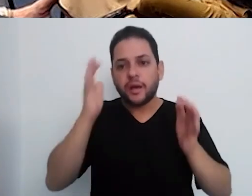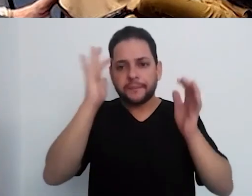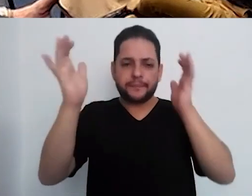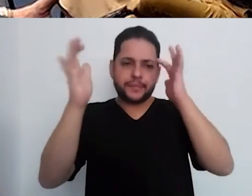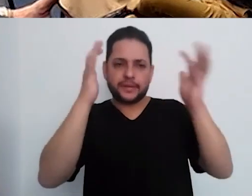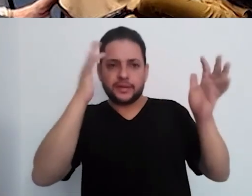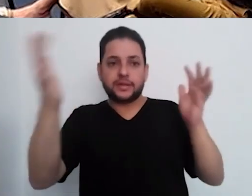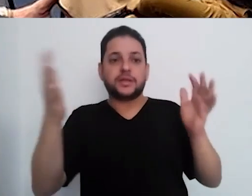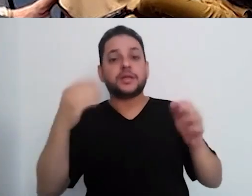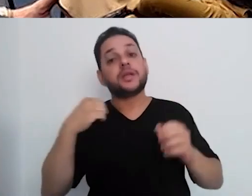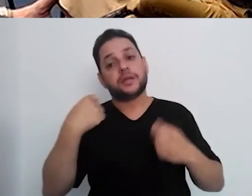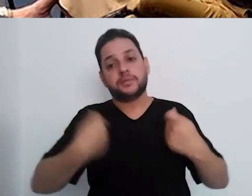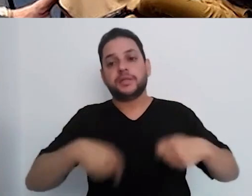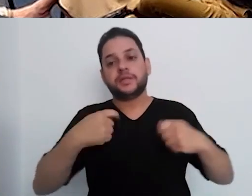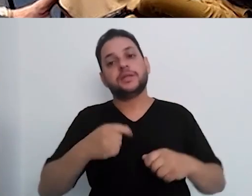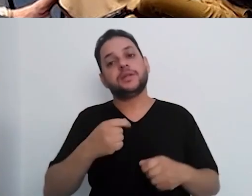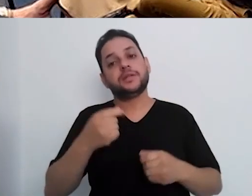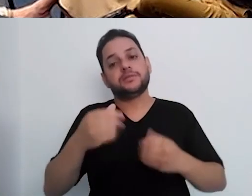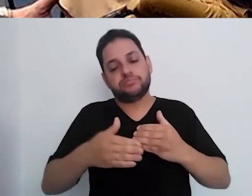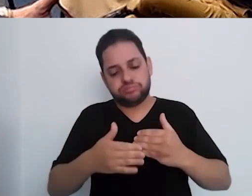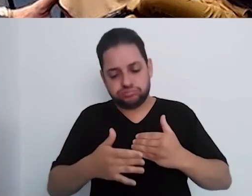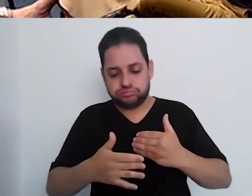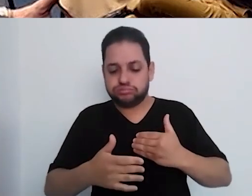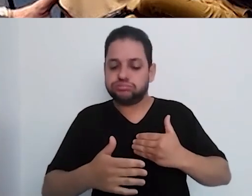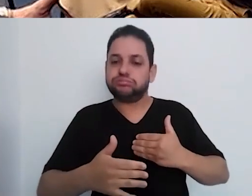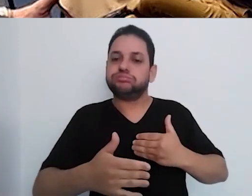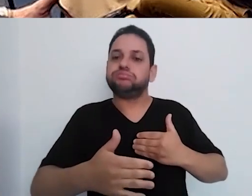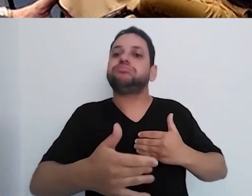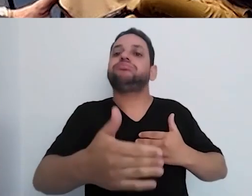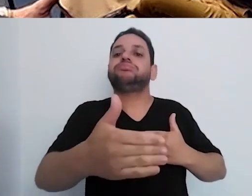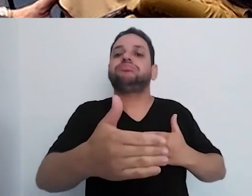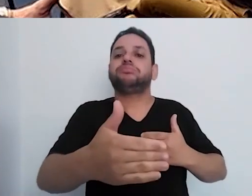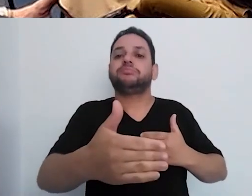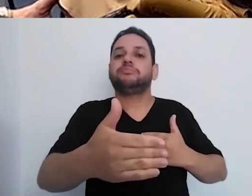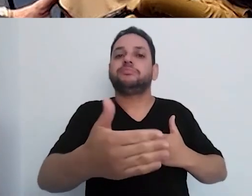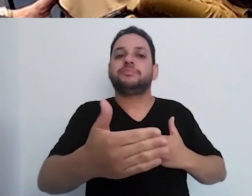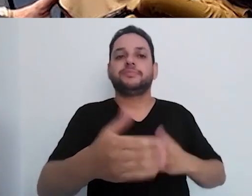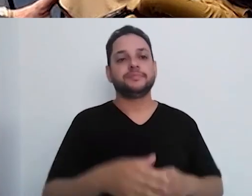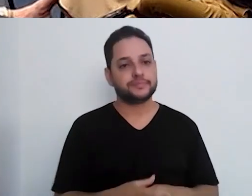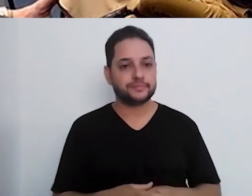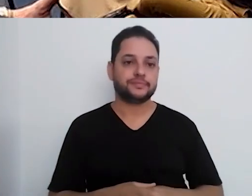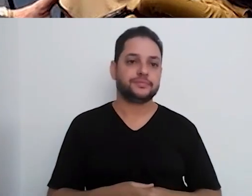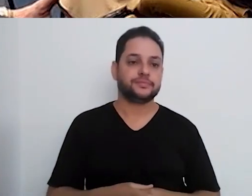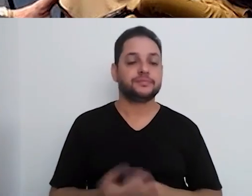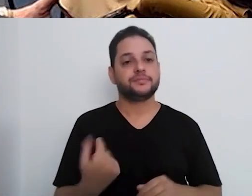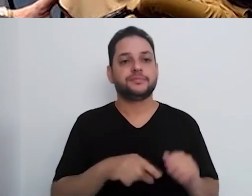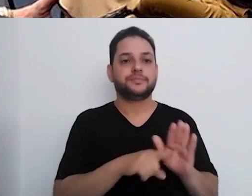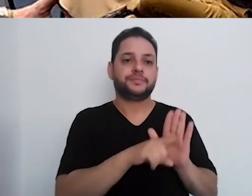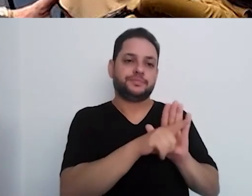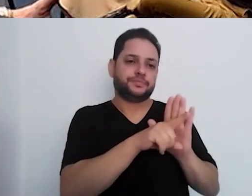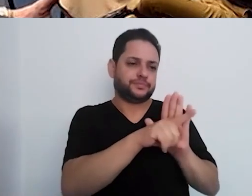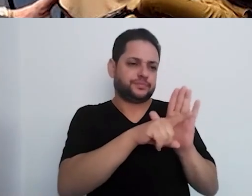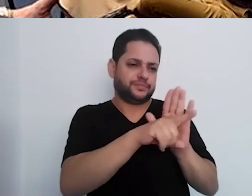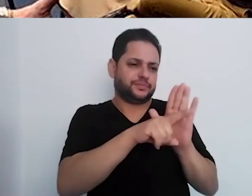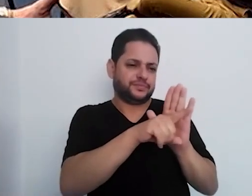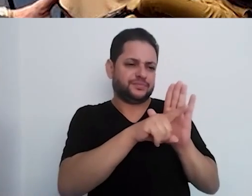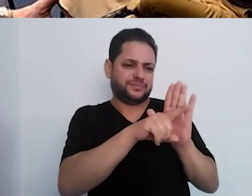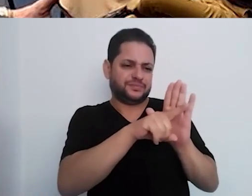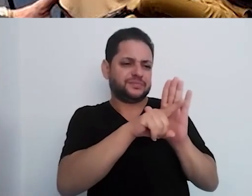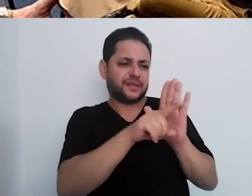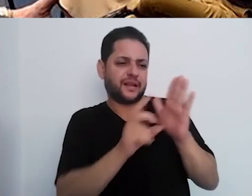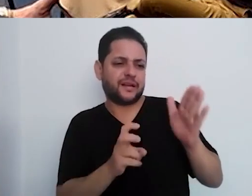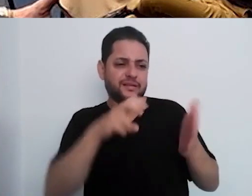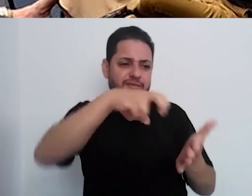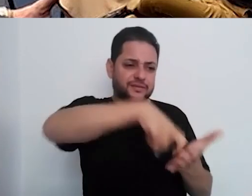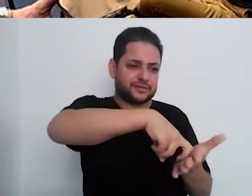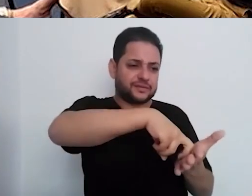passado um certo tempo. Em questão de pesquisa, Assim, foi uma loucura o Crime e Castigo. Demorou muito tempo, porque a